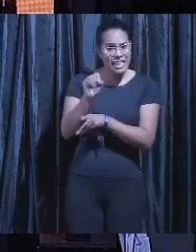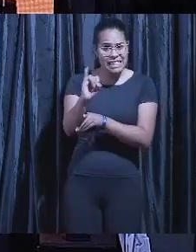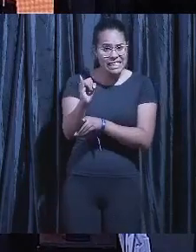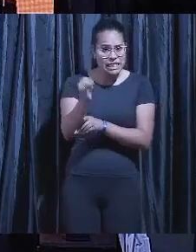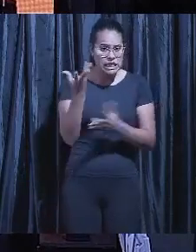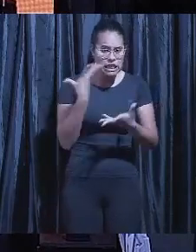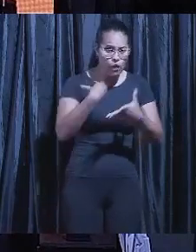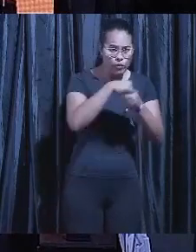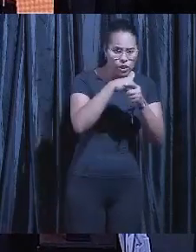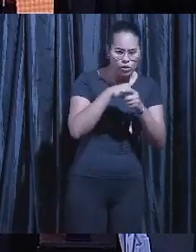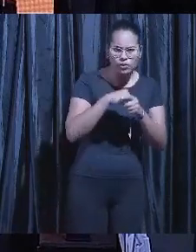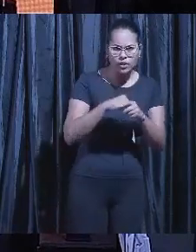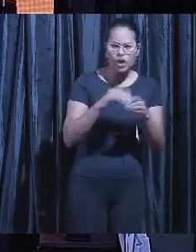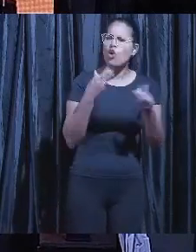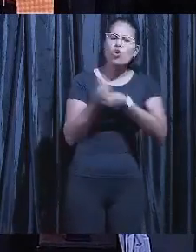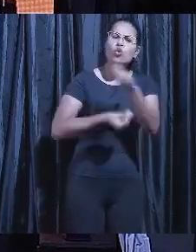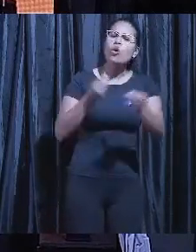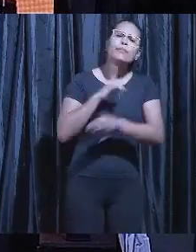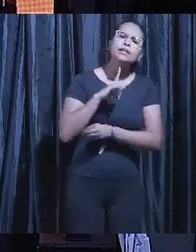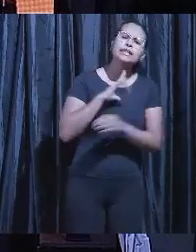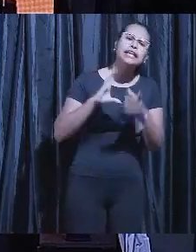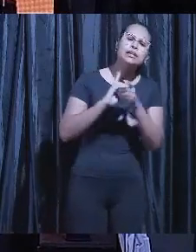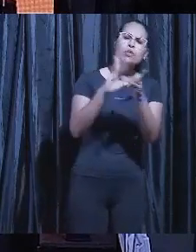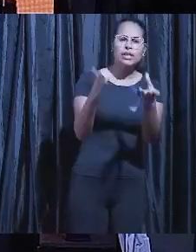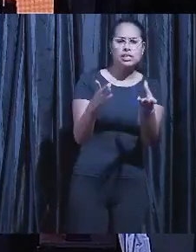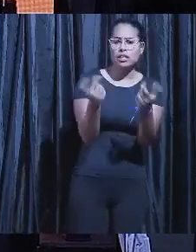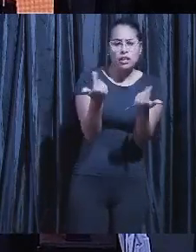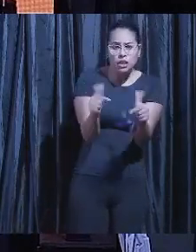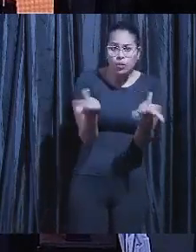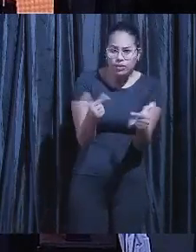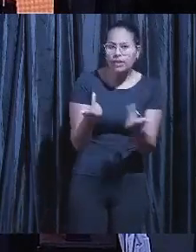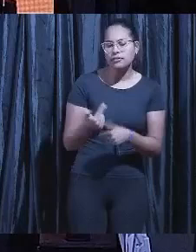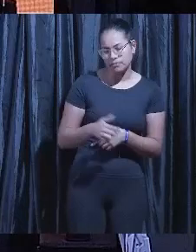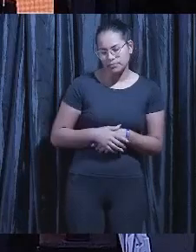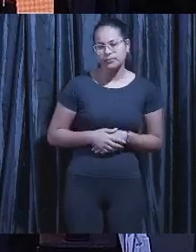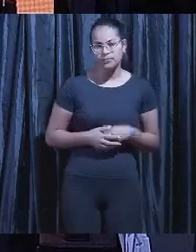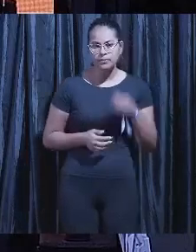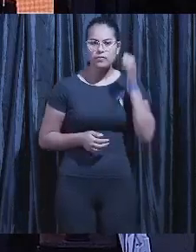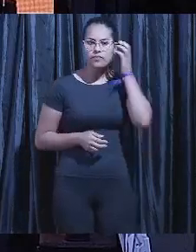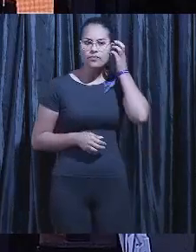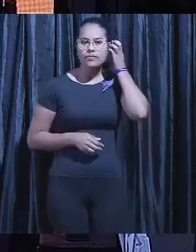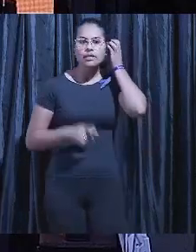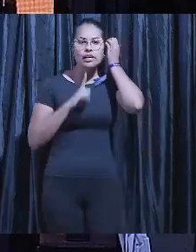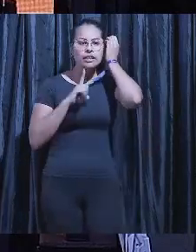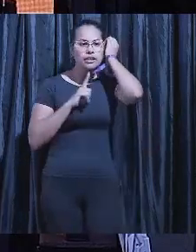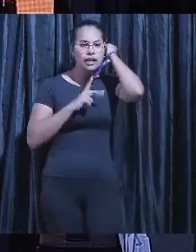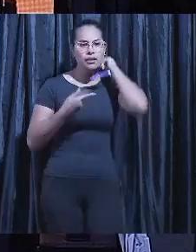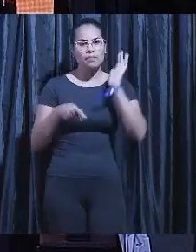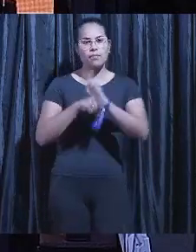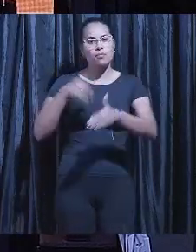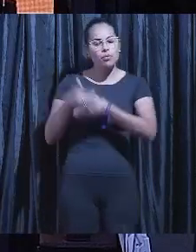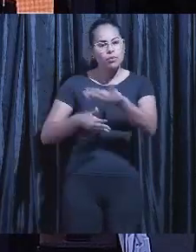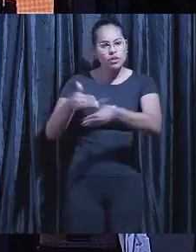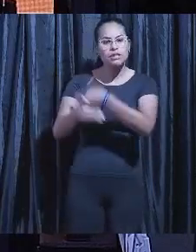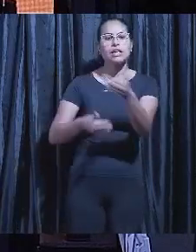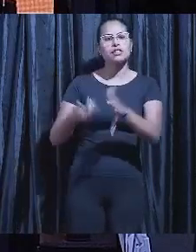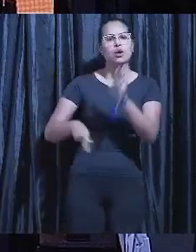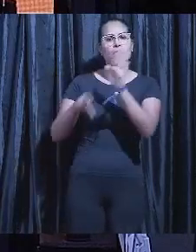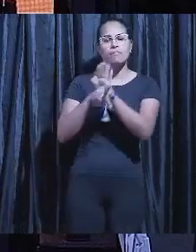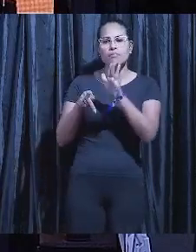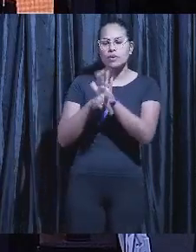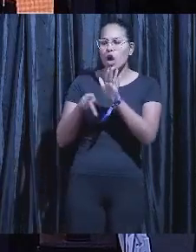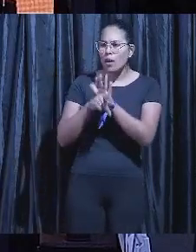não tem a democracia de fato, como eu, né, vou falar isso aqui várias vezes. E tem o processo dos estereótipos, que são